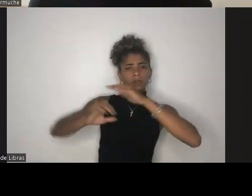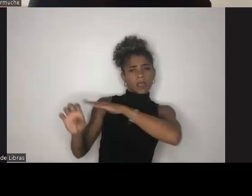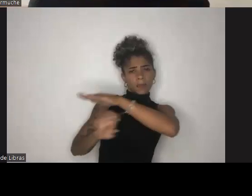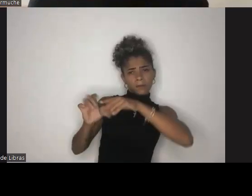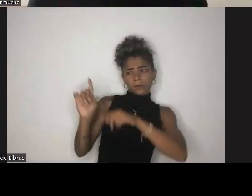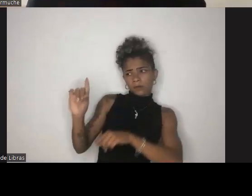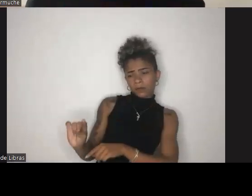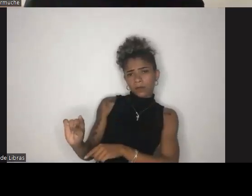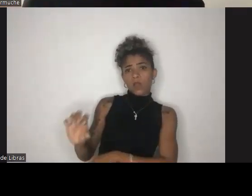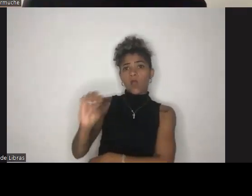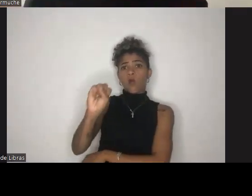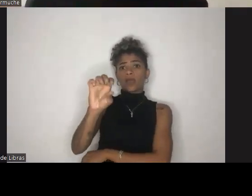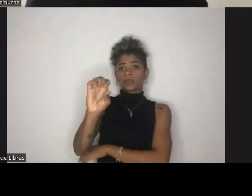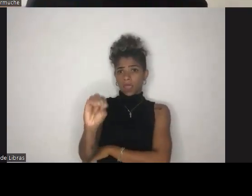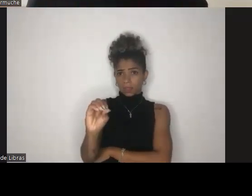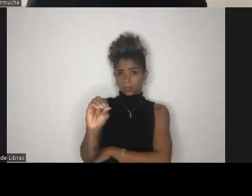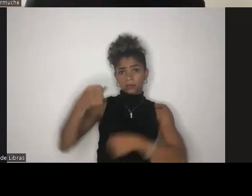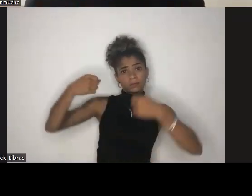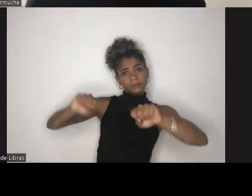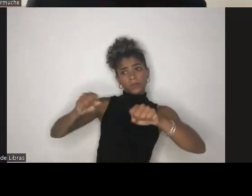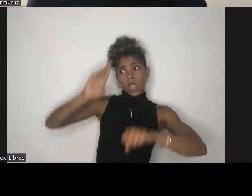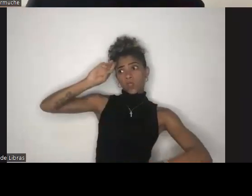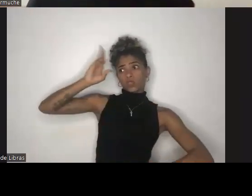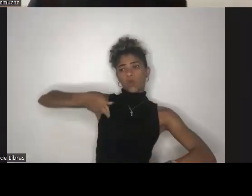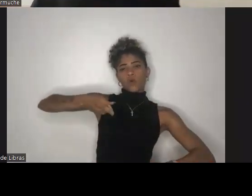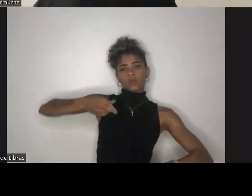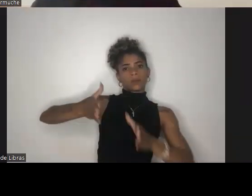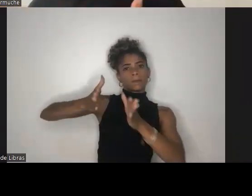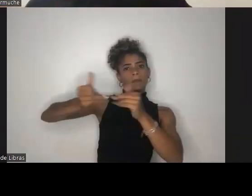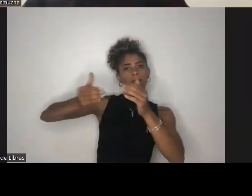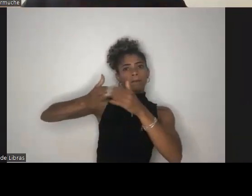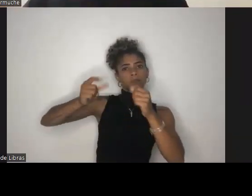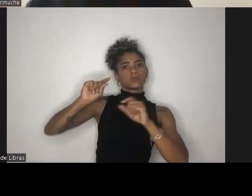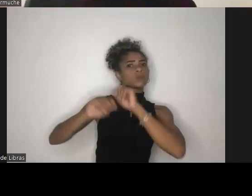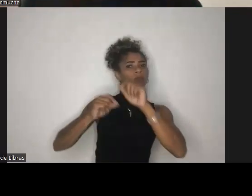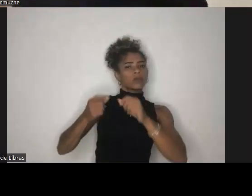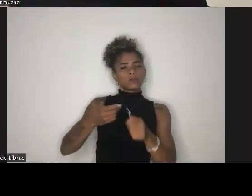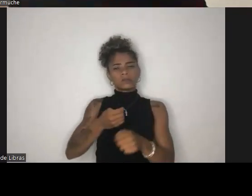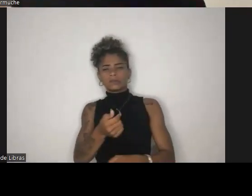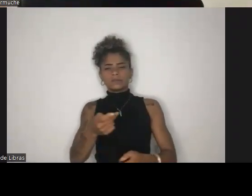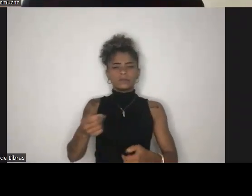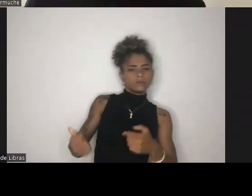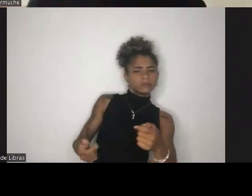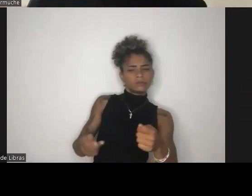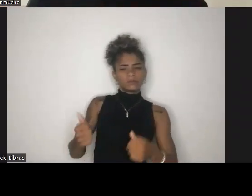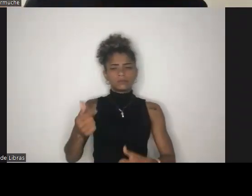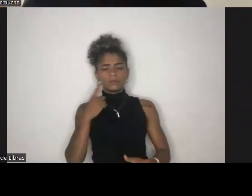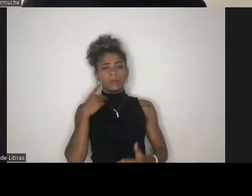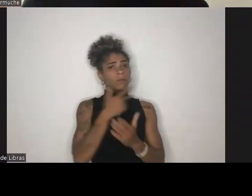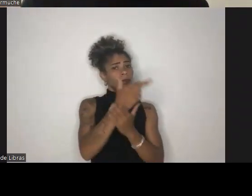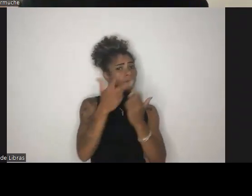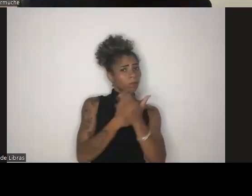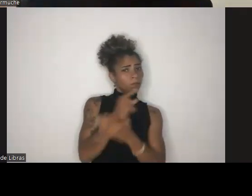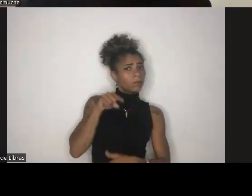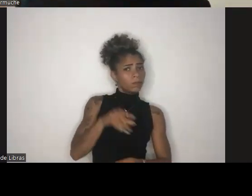80 motos aí o dono da empresa me pediu algumas dicas e eu falei cara eu vou desenhar para você eu